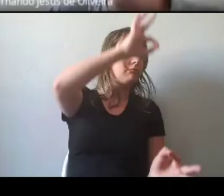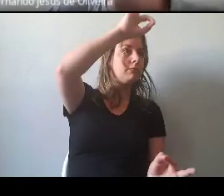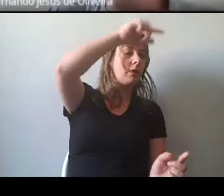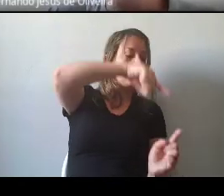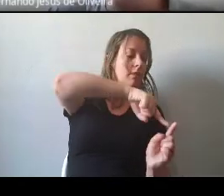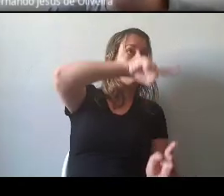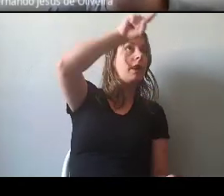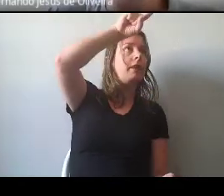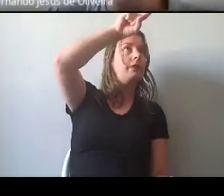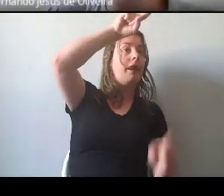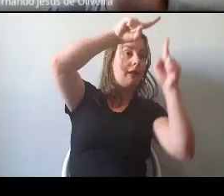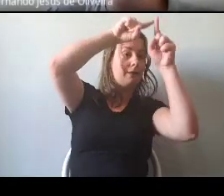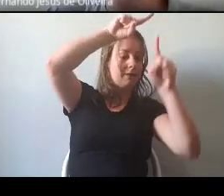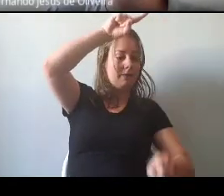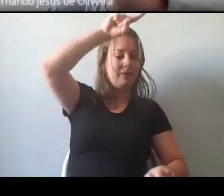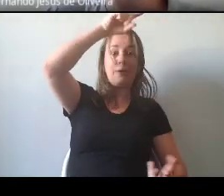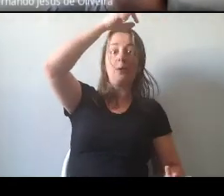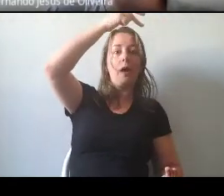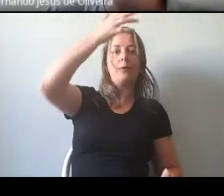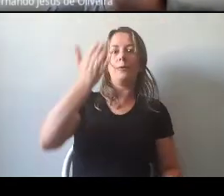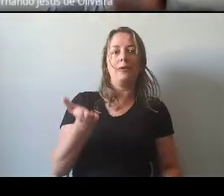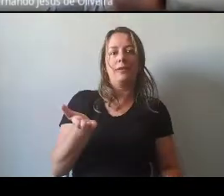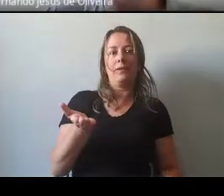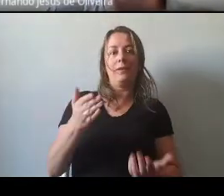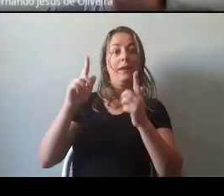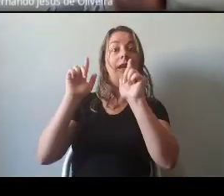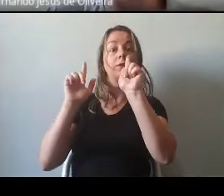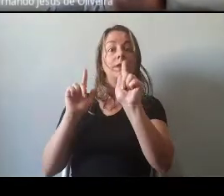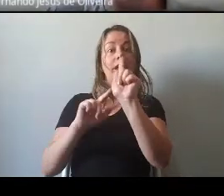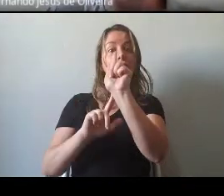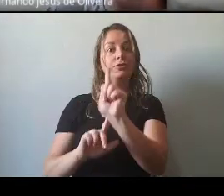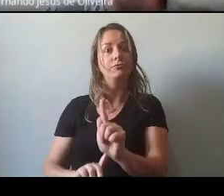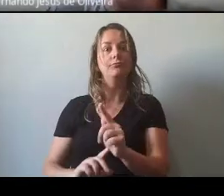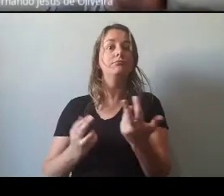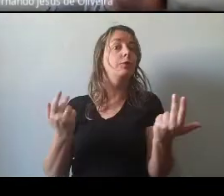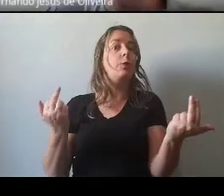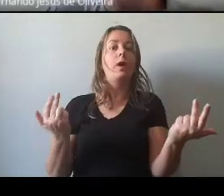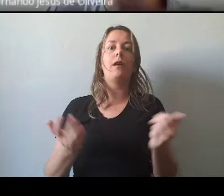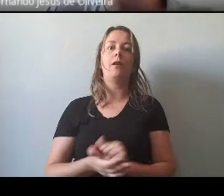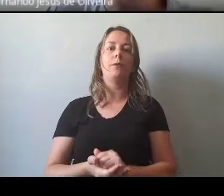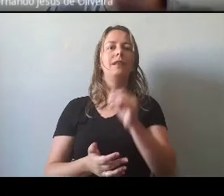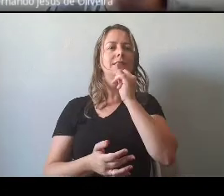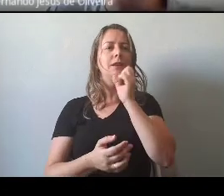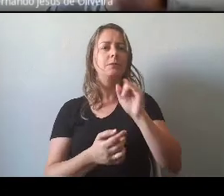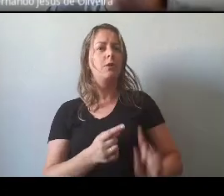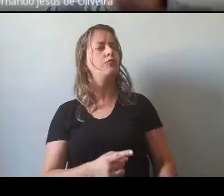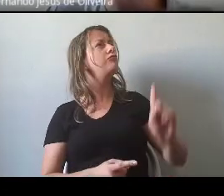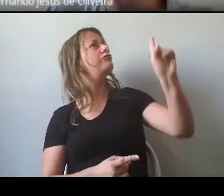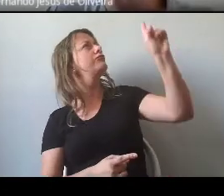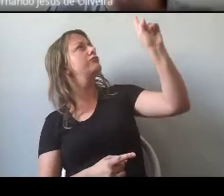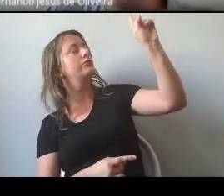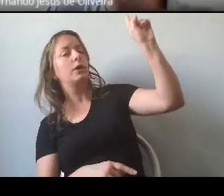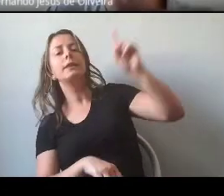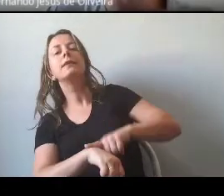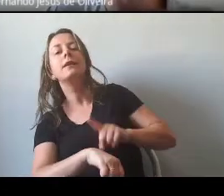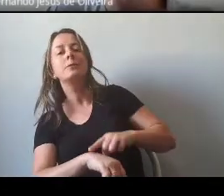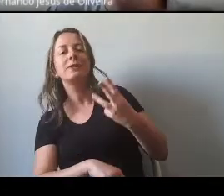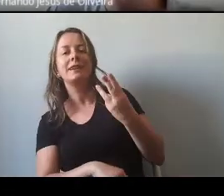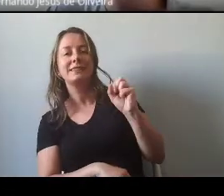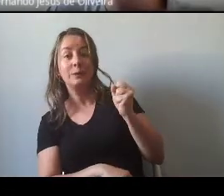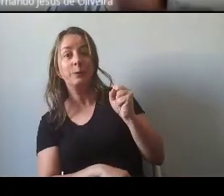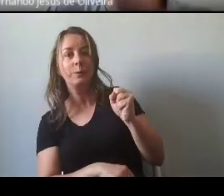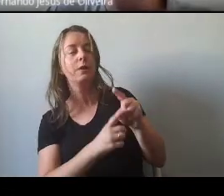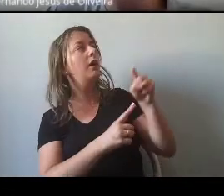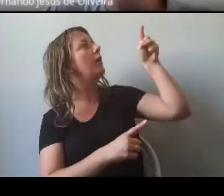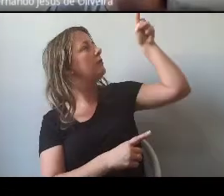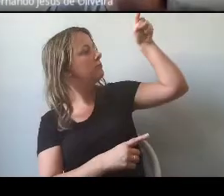é a mesma, né? Então, o tempo também é o mesmo. Então, se ele gastou 3 segundos para subir, ó,